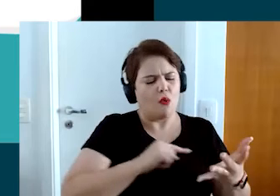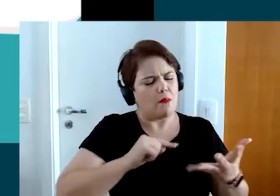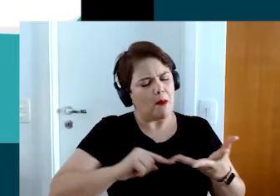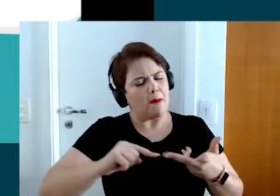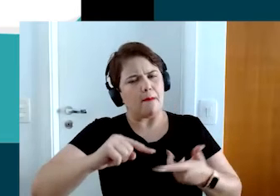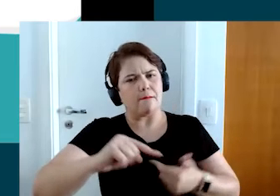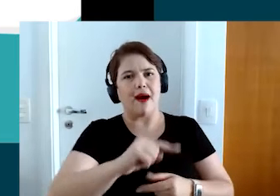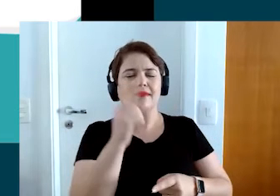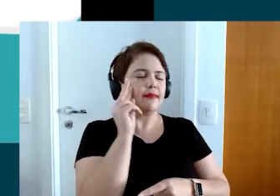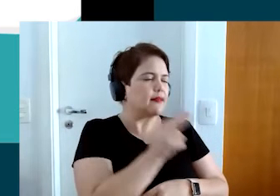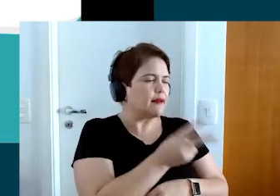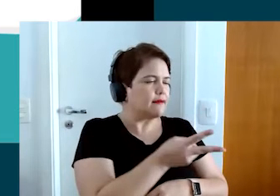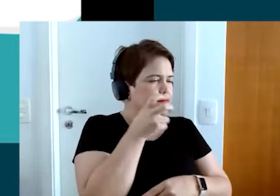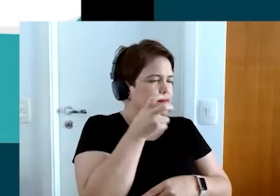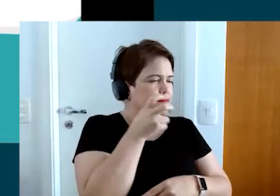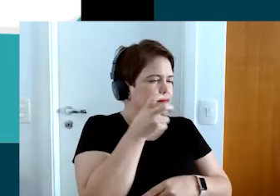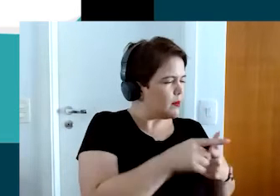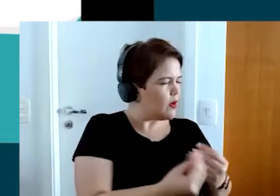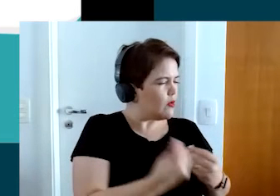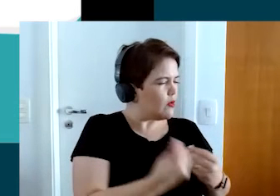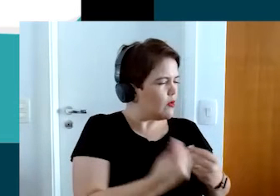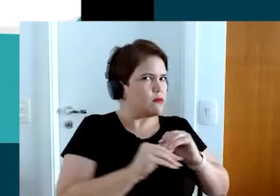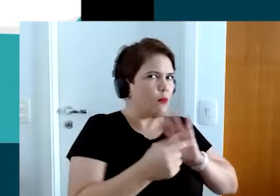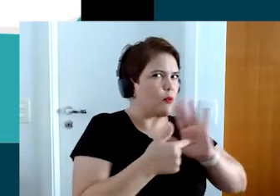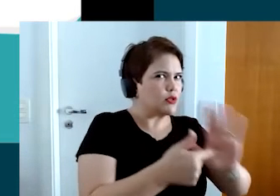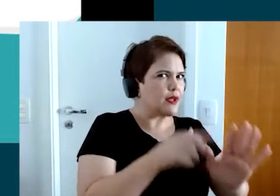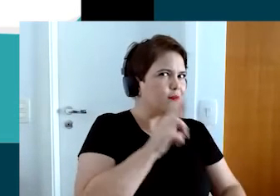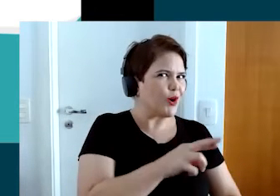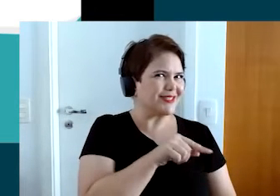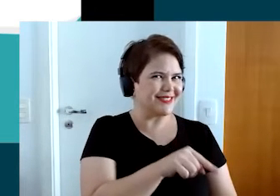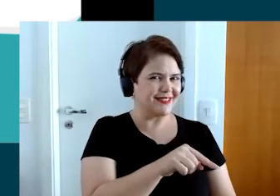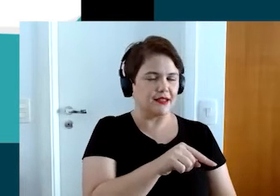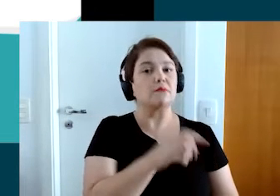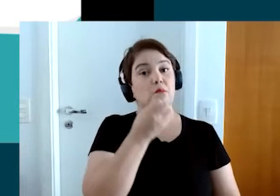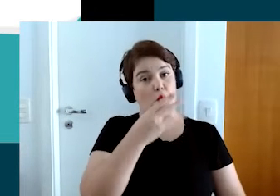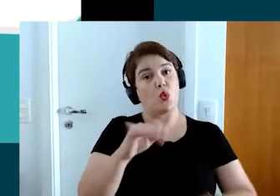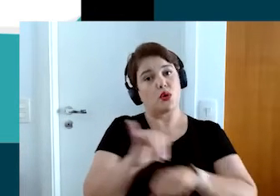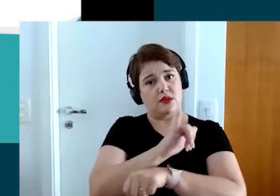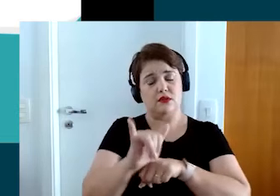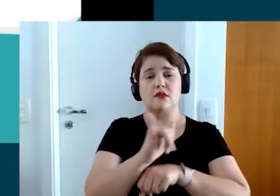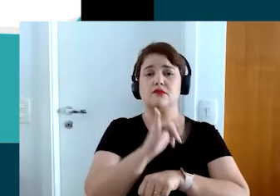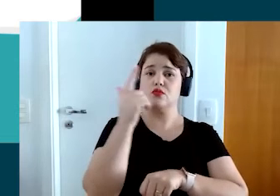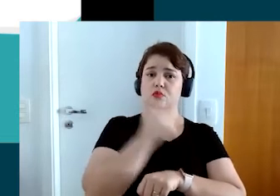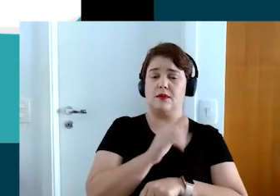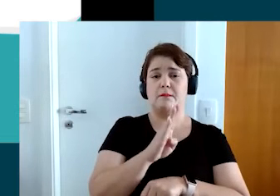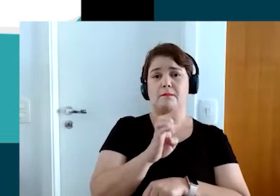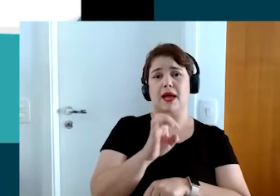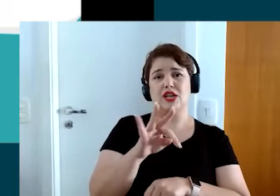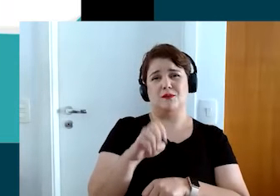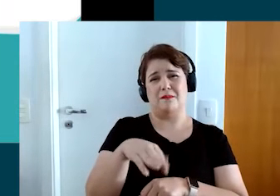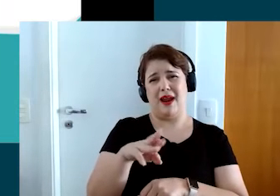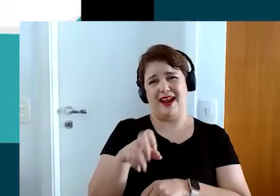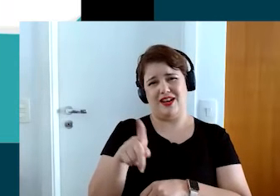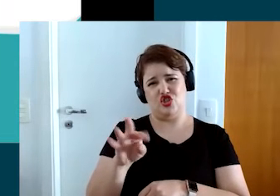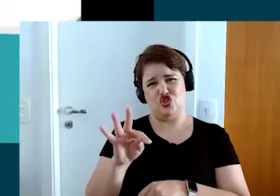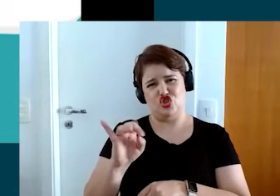ali oportunidades de melhoria para o seu produto, né? Então, assim, uma boa estratégia de benchmarking, né, é aquela que consegue ali